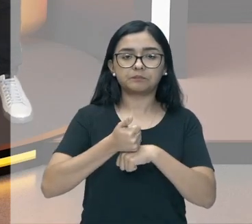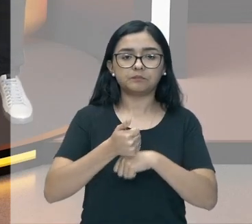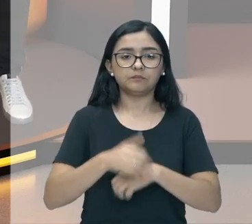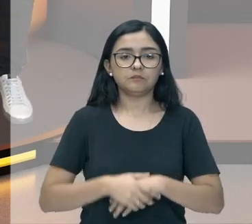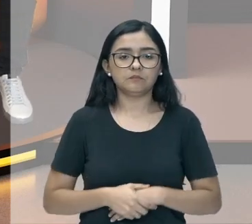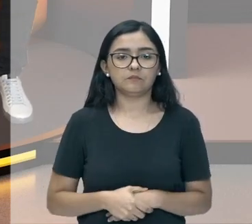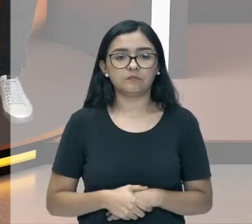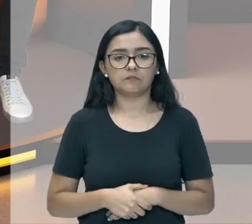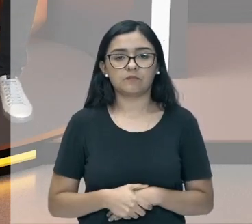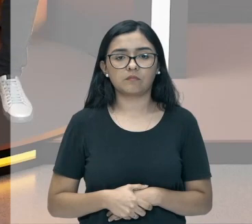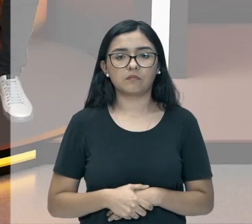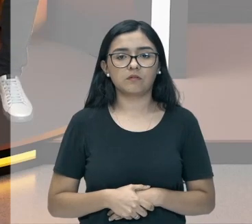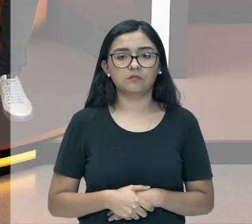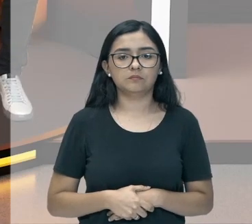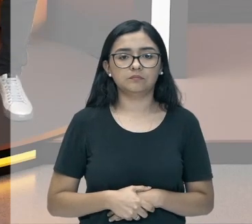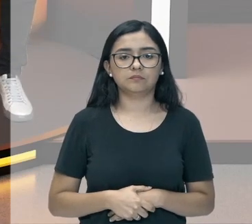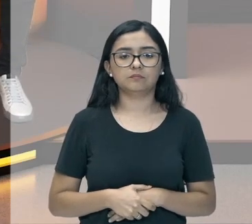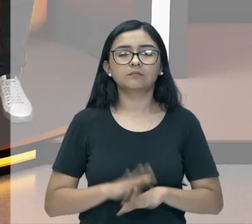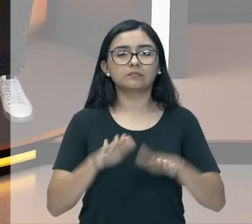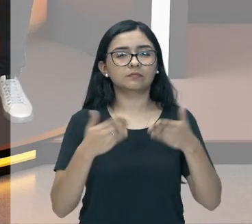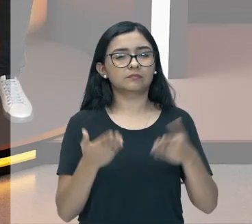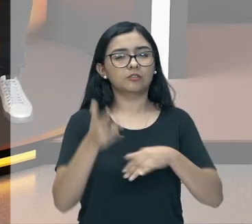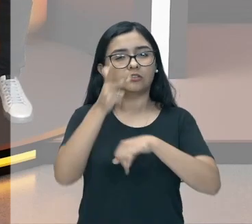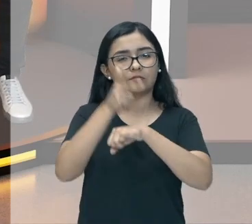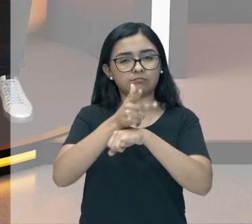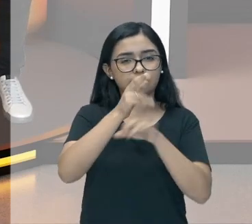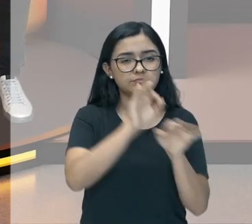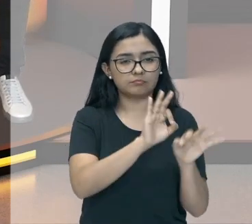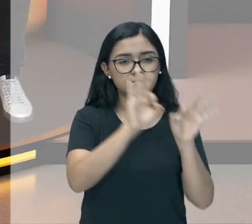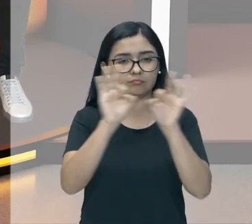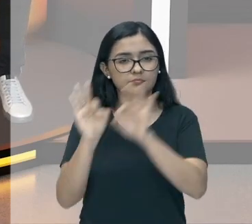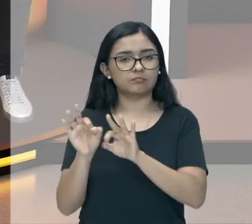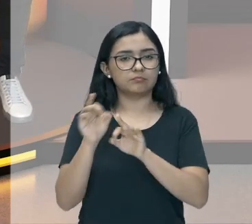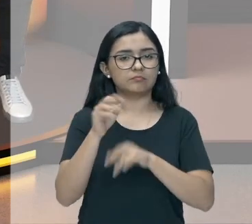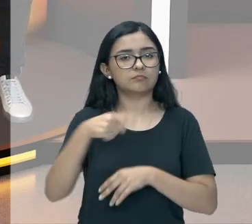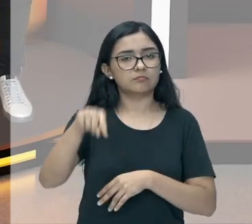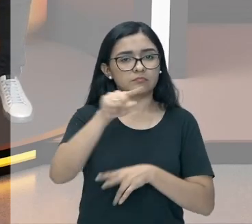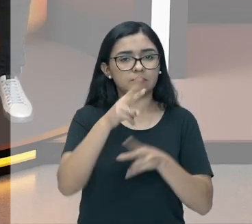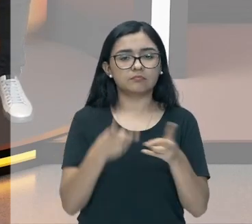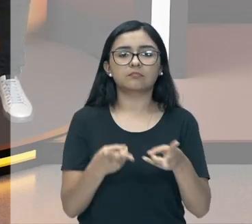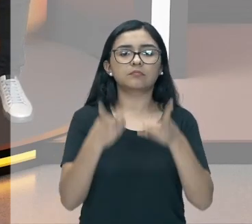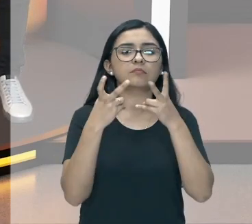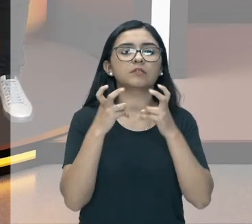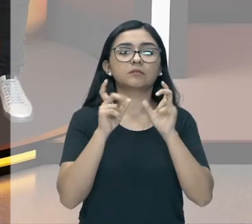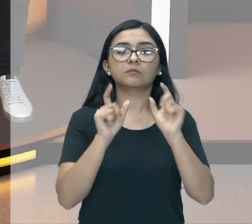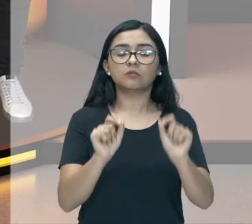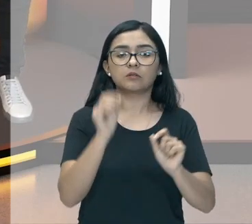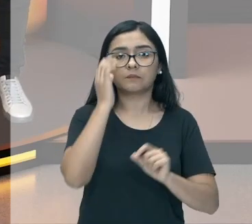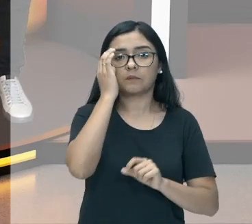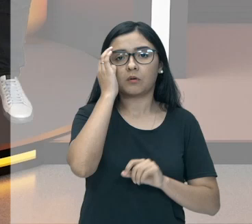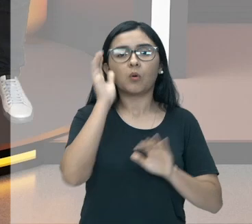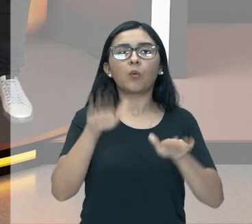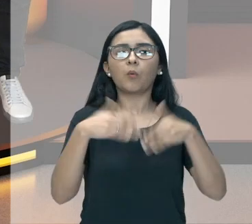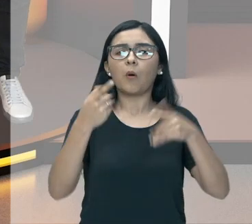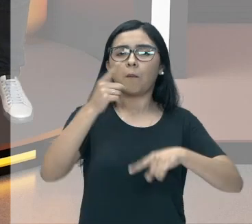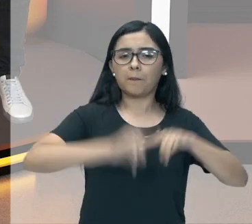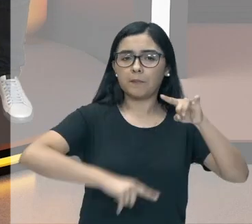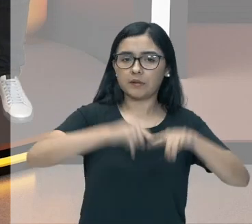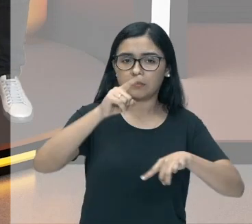lá, nessa animação que nós estamos vendo aí, nós estamos vendo quais eram os produtos